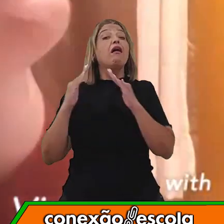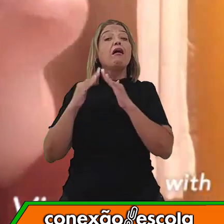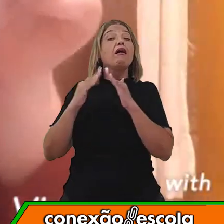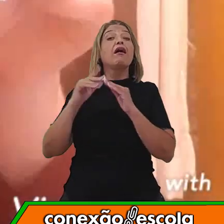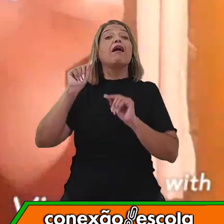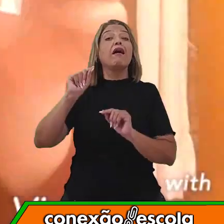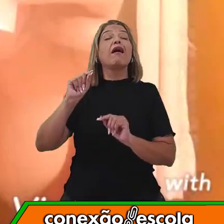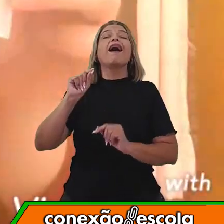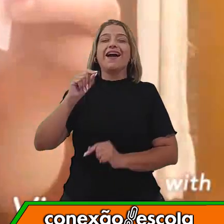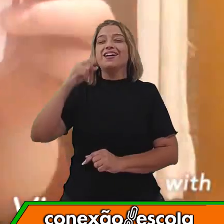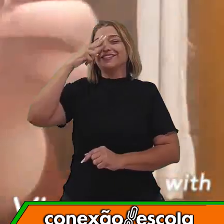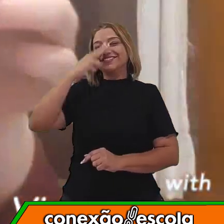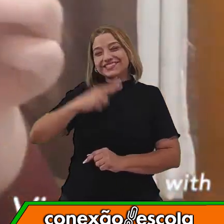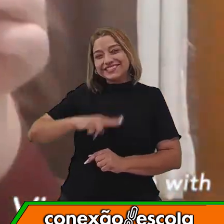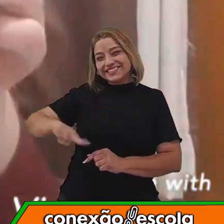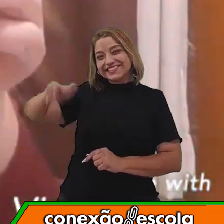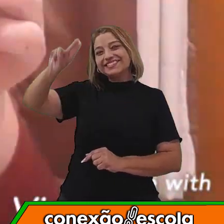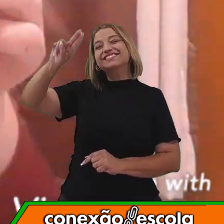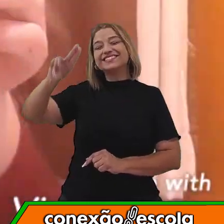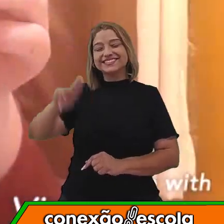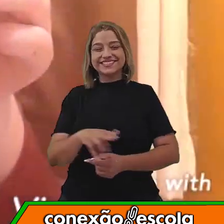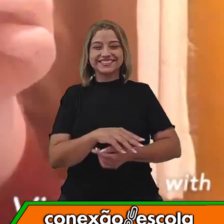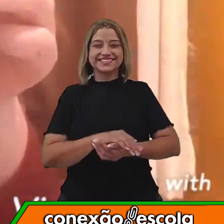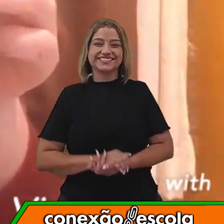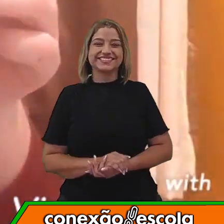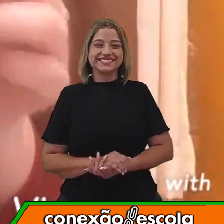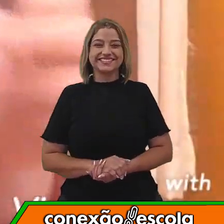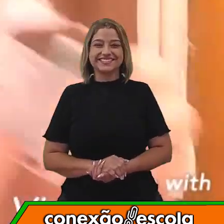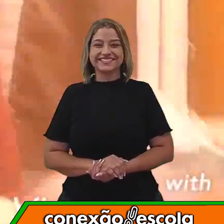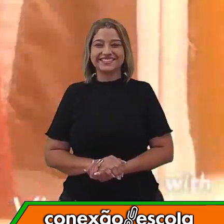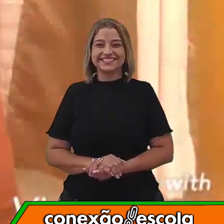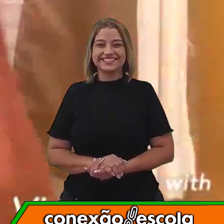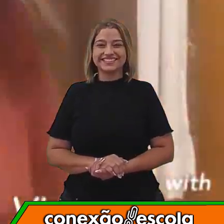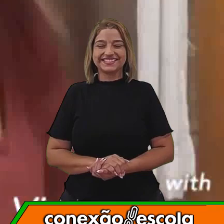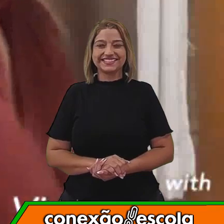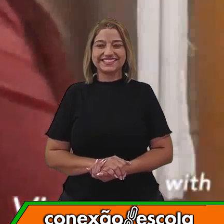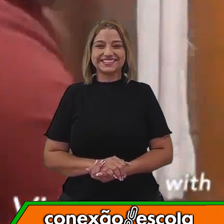mora nela é um elefante.